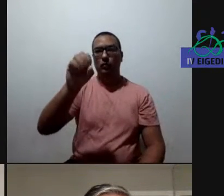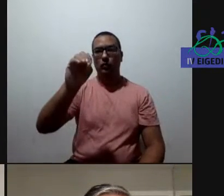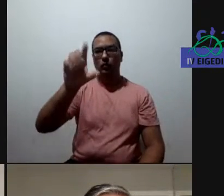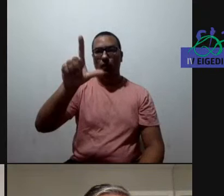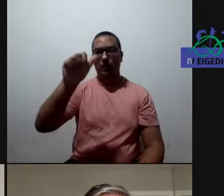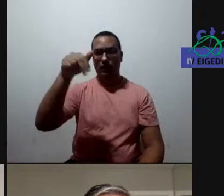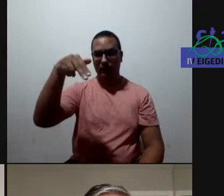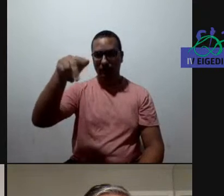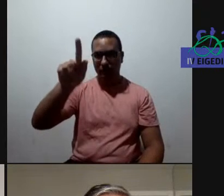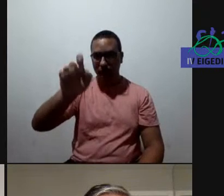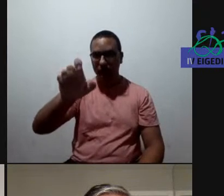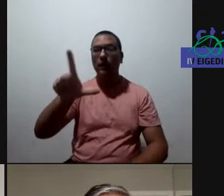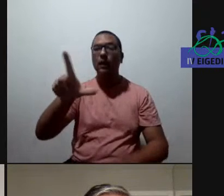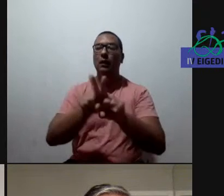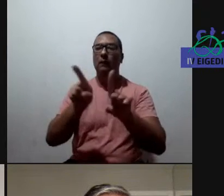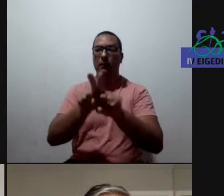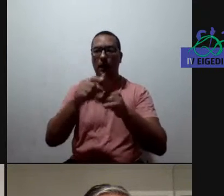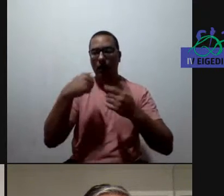Quero agradecer